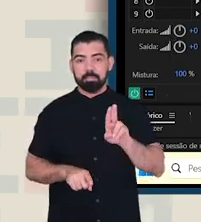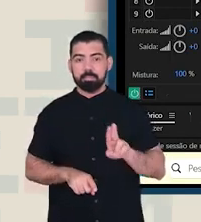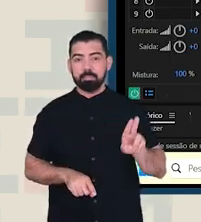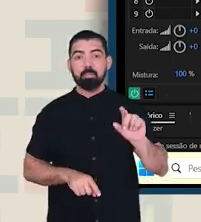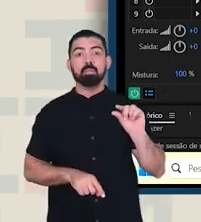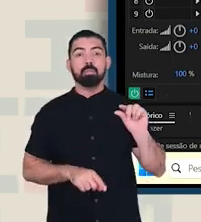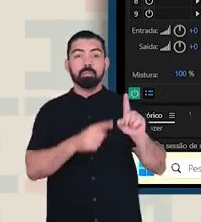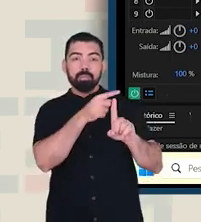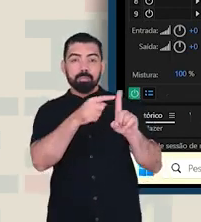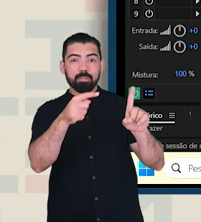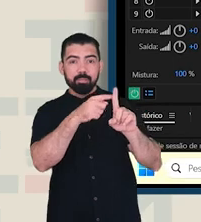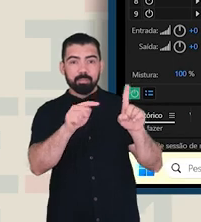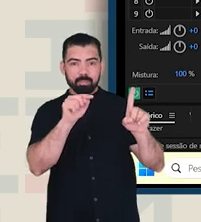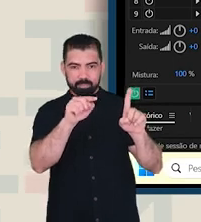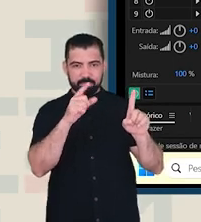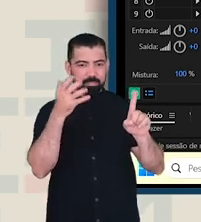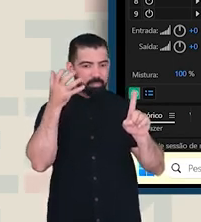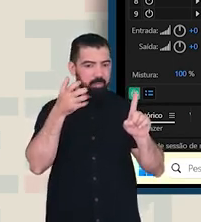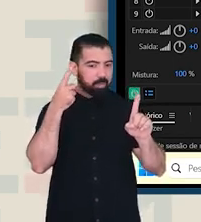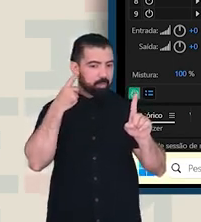só uma parte dele.